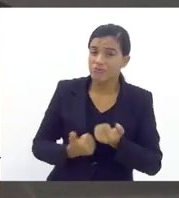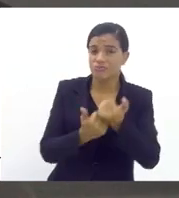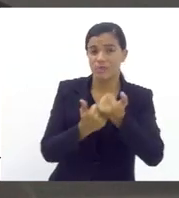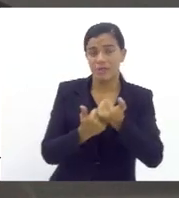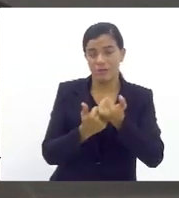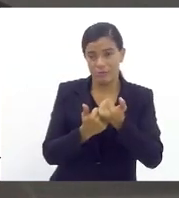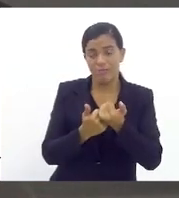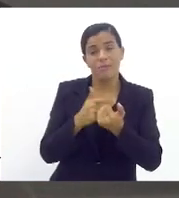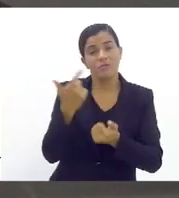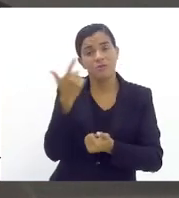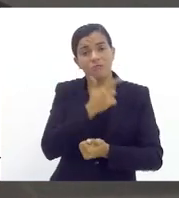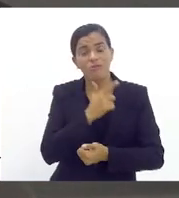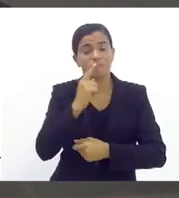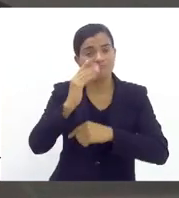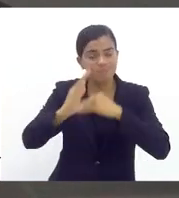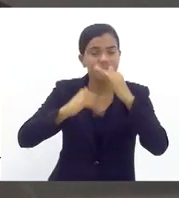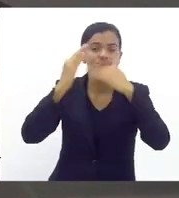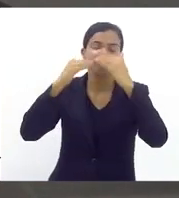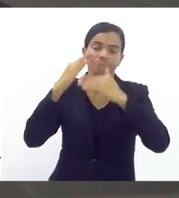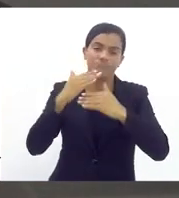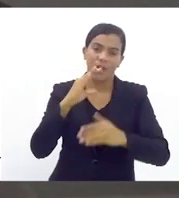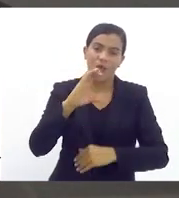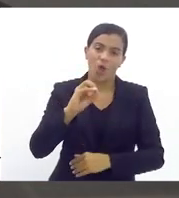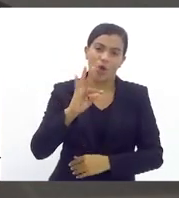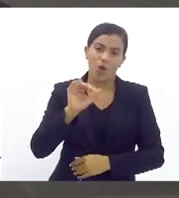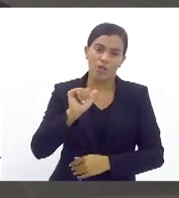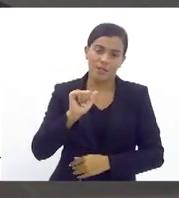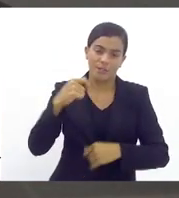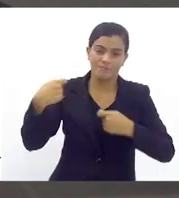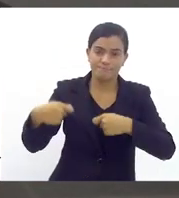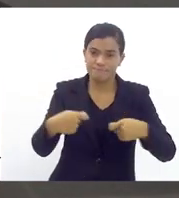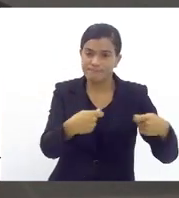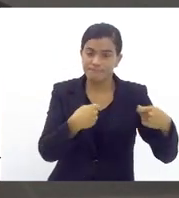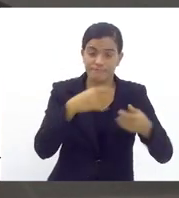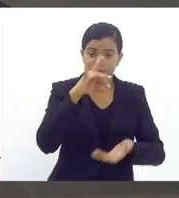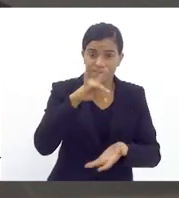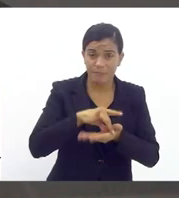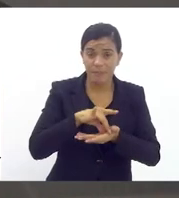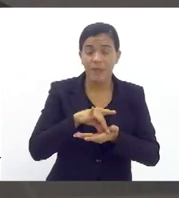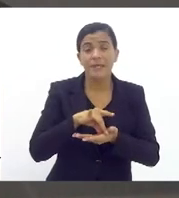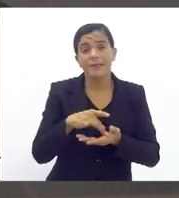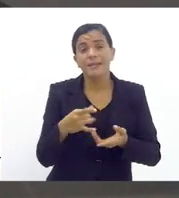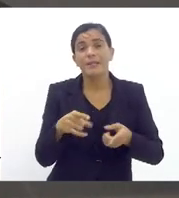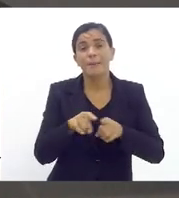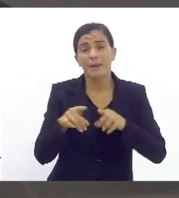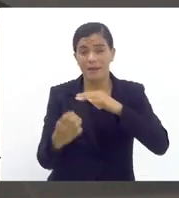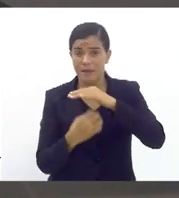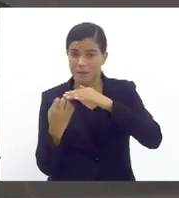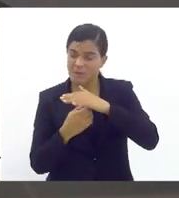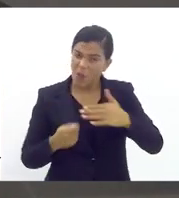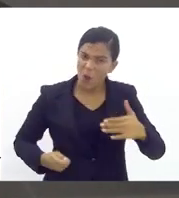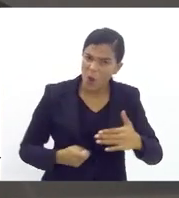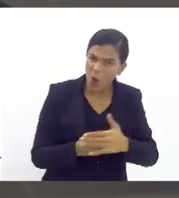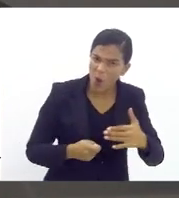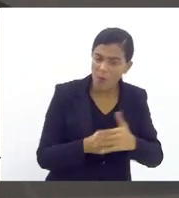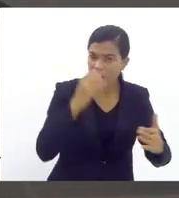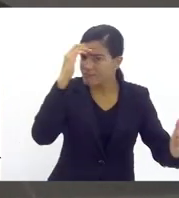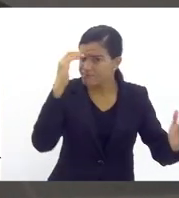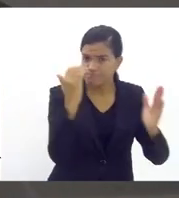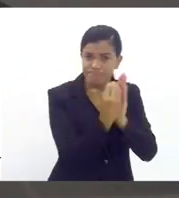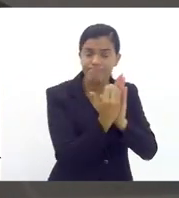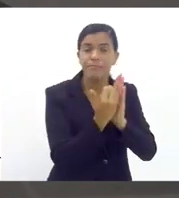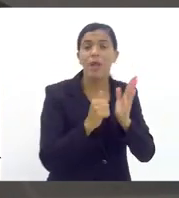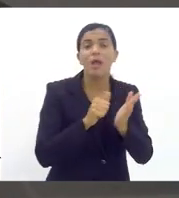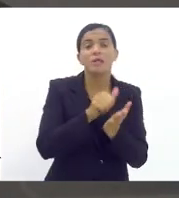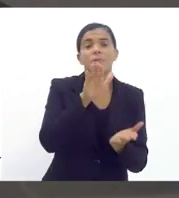que a gente consiga levar adiante essas cotas de forma real e que as empresas sejam obrigadas a cumprir apenas